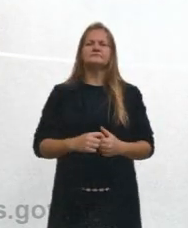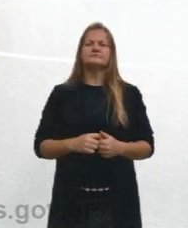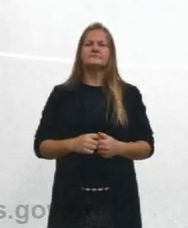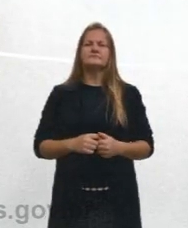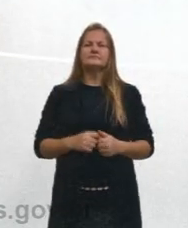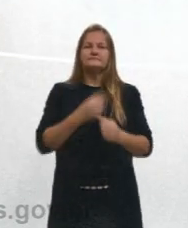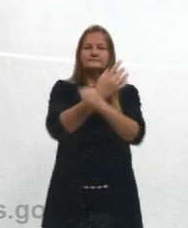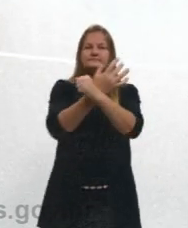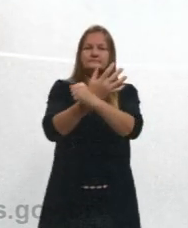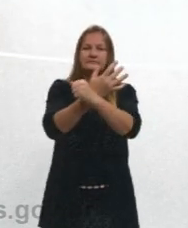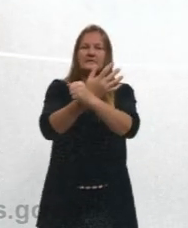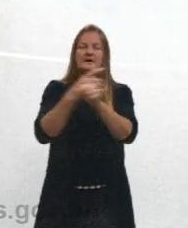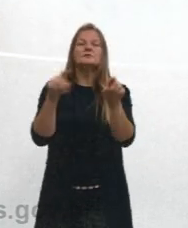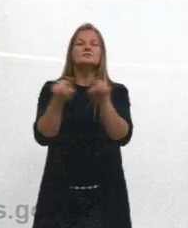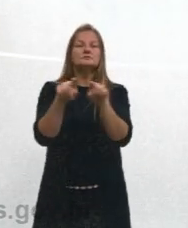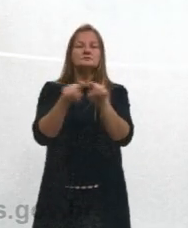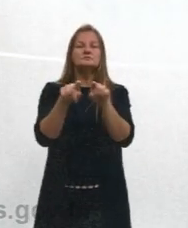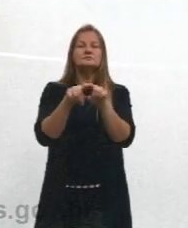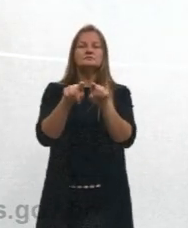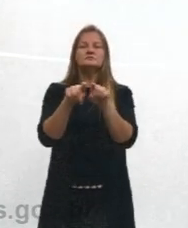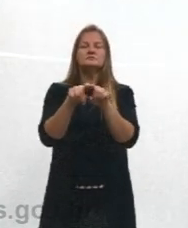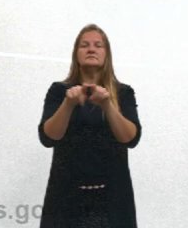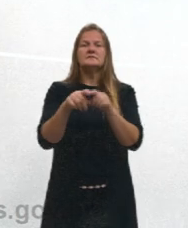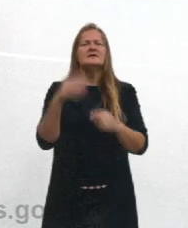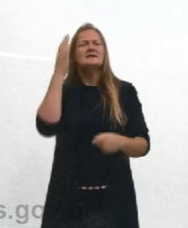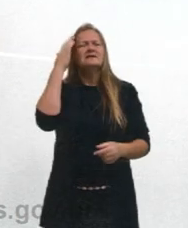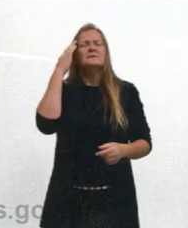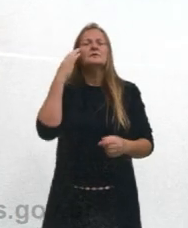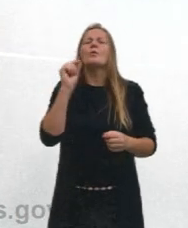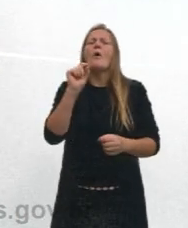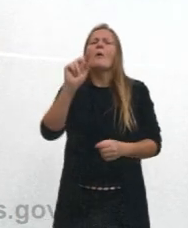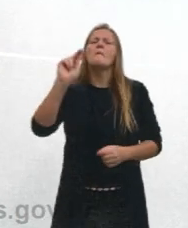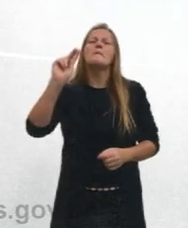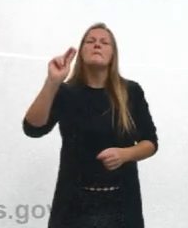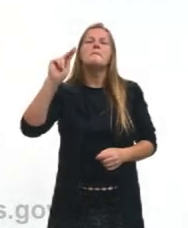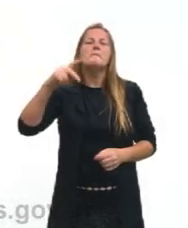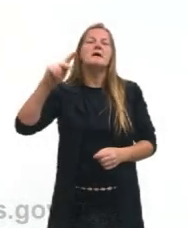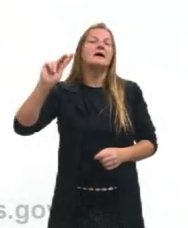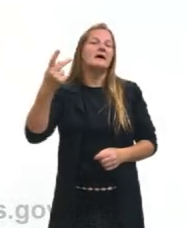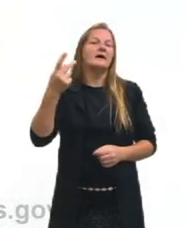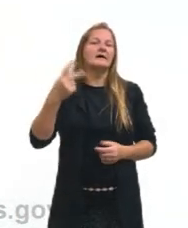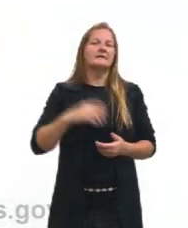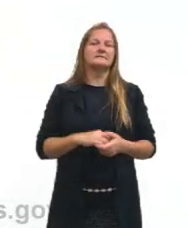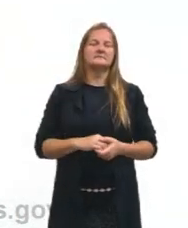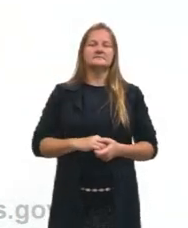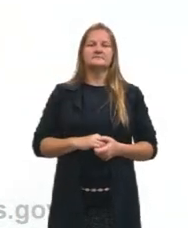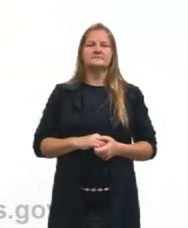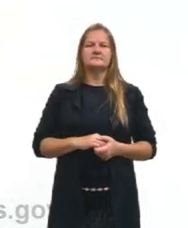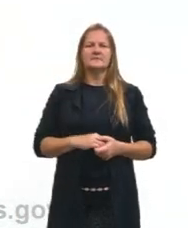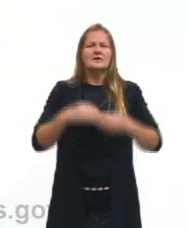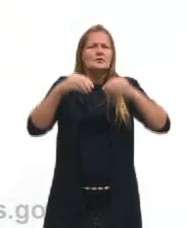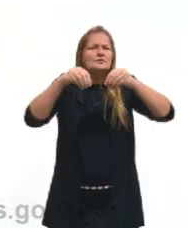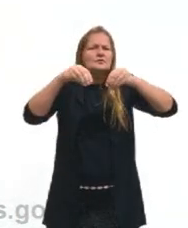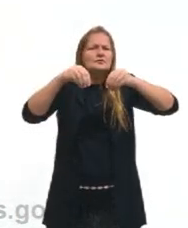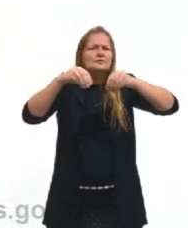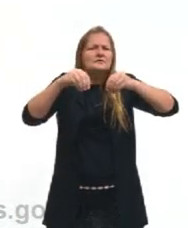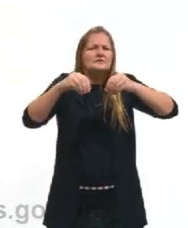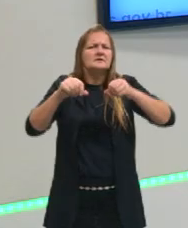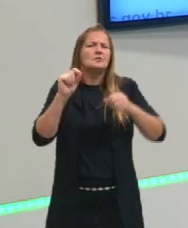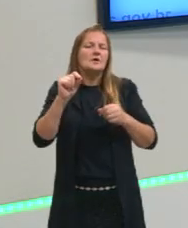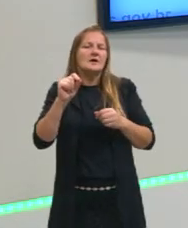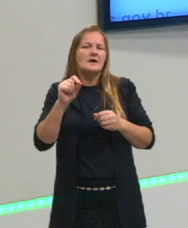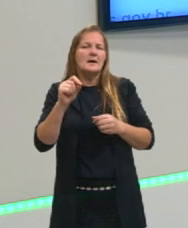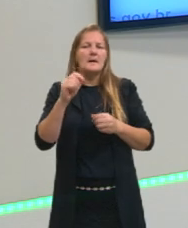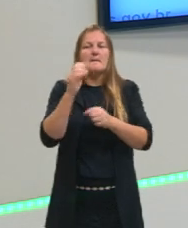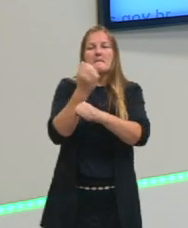liberação eu consigo identificar os ácidos sabendo o PH se eu sei o PH daquela minha substância eu sei se é ácido ou se